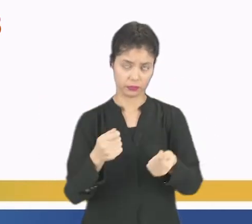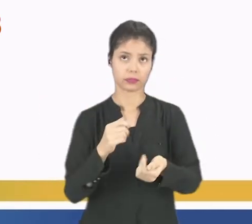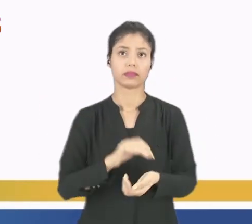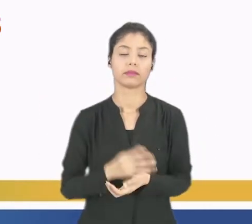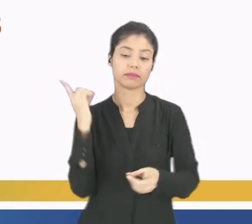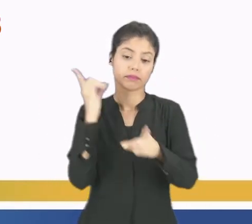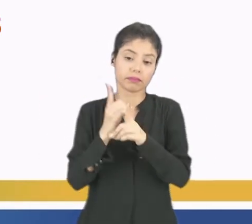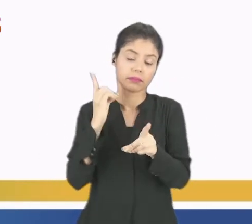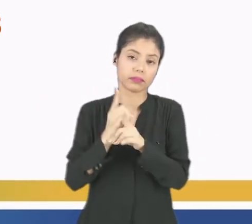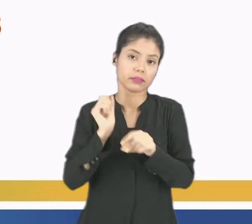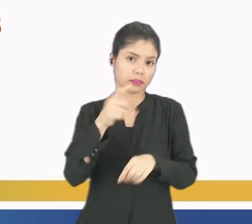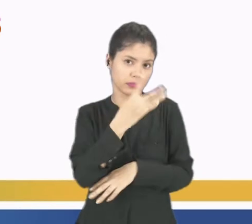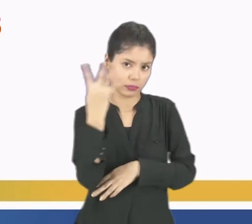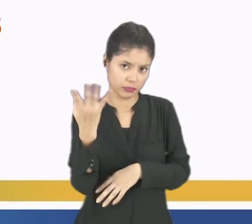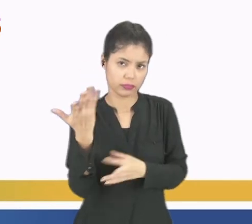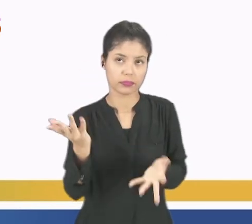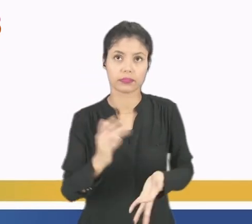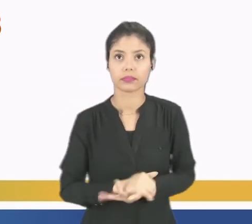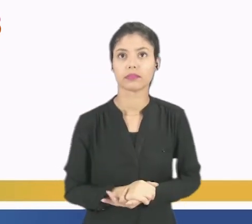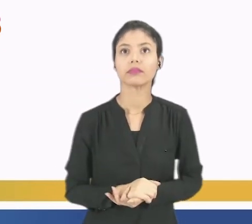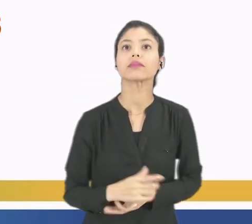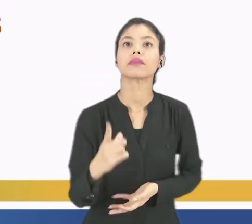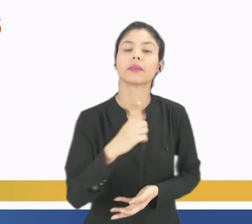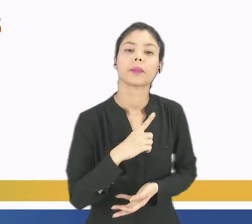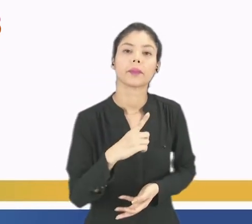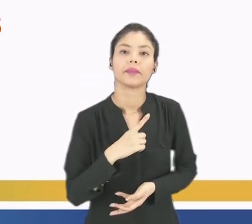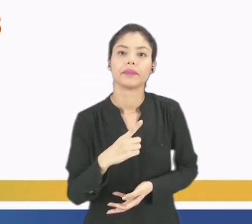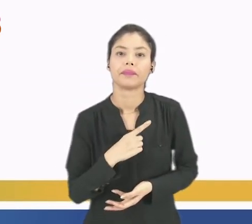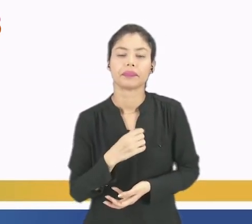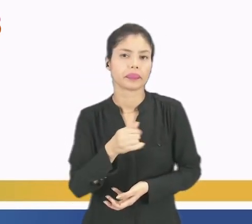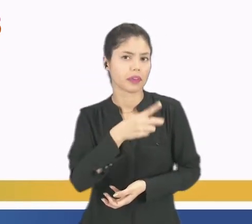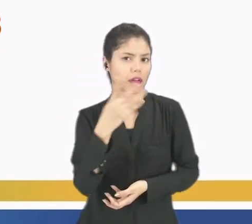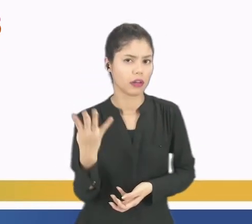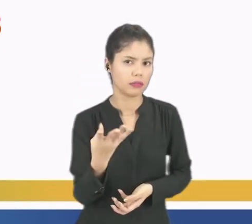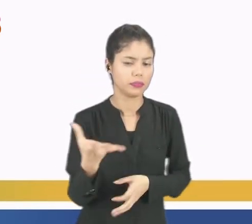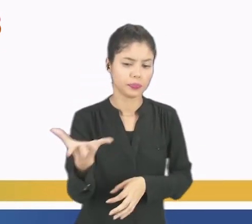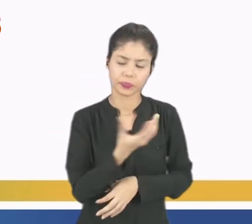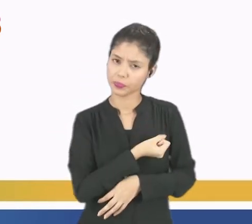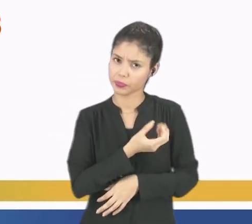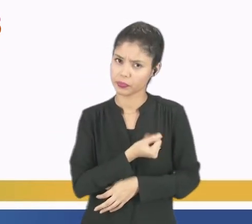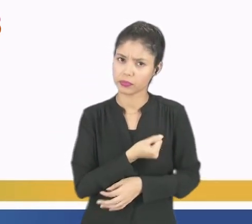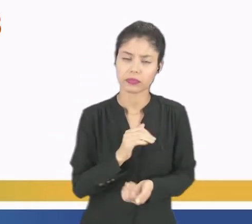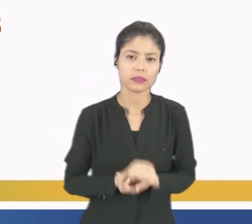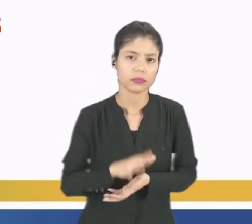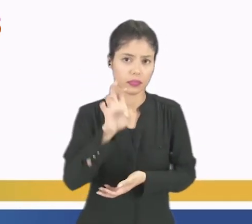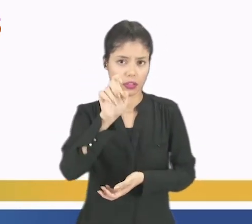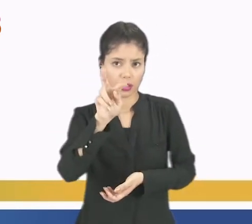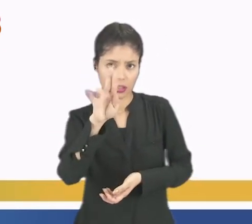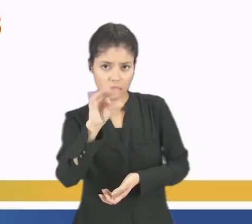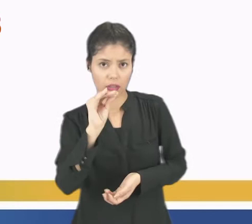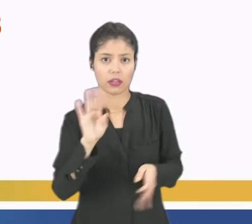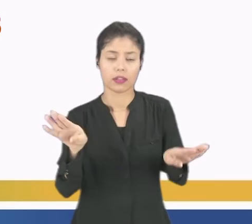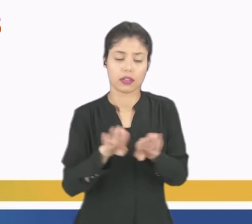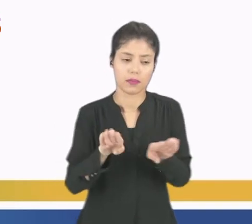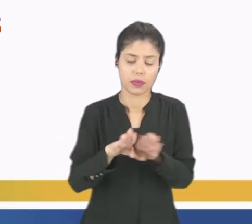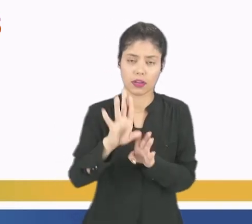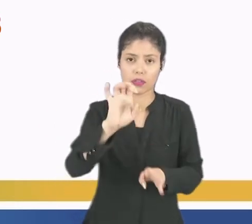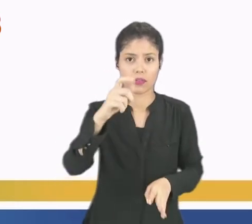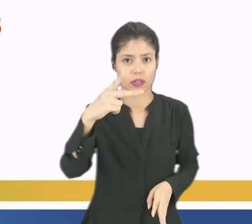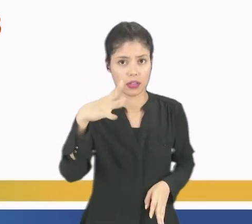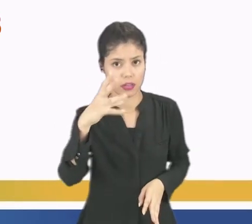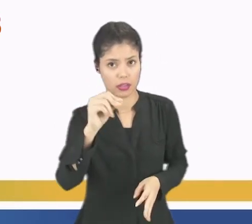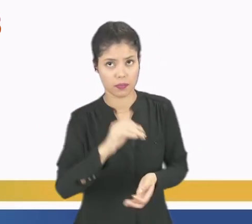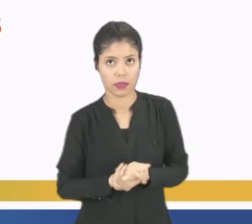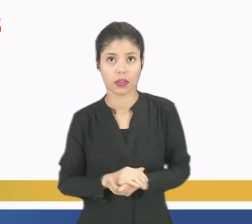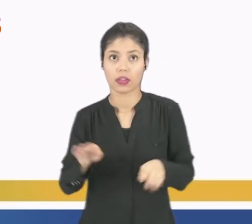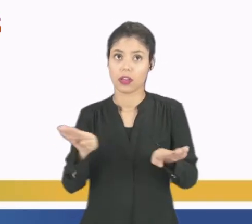para identificar essa quantidade. Tendo essas quantidades, esses números de eventos e do espaço amostral, a gente pode